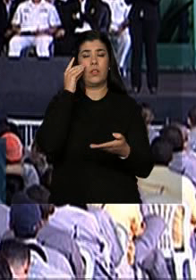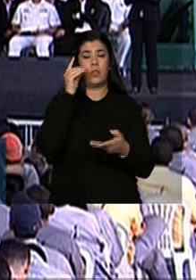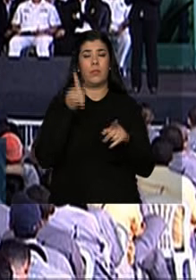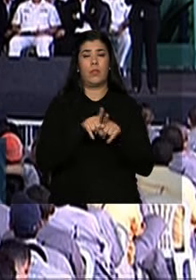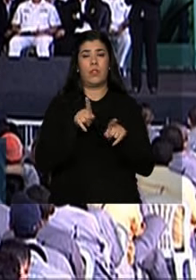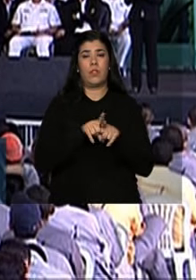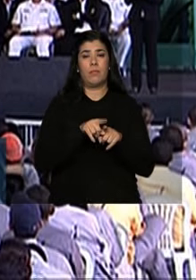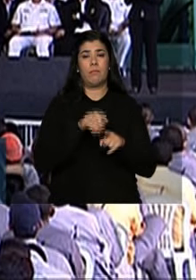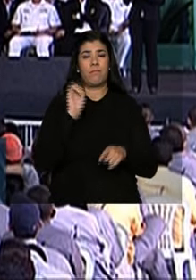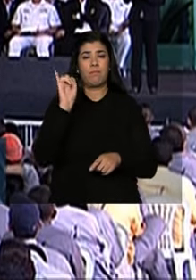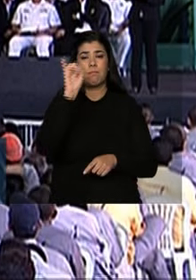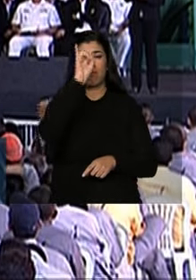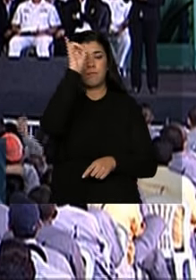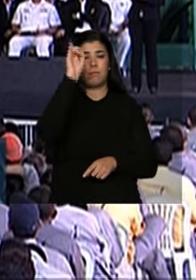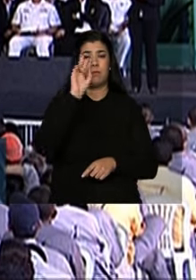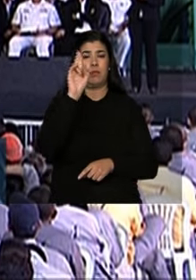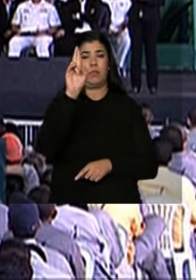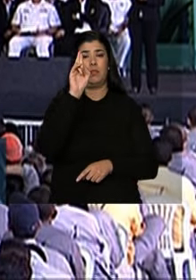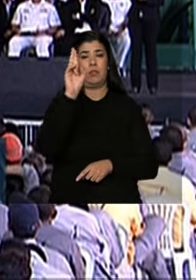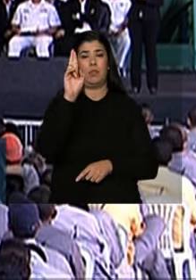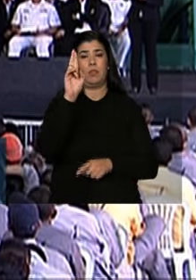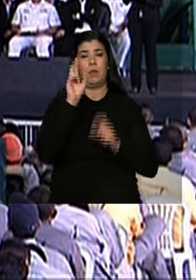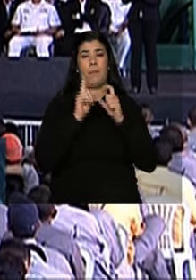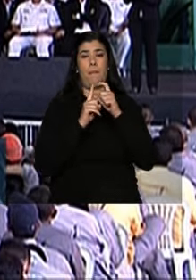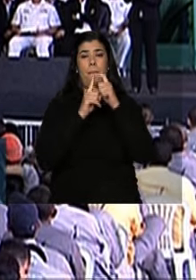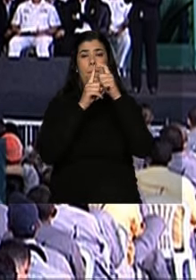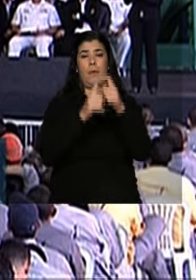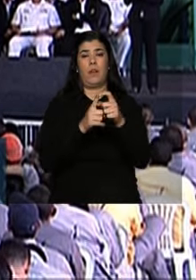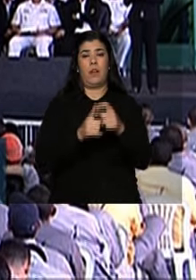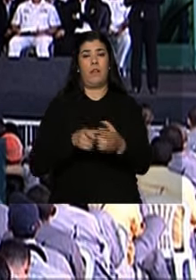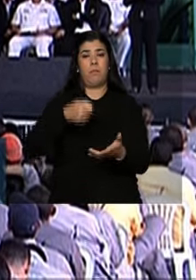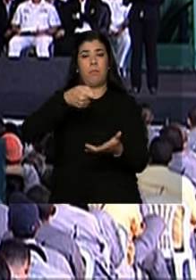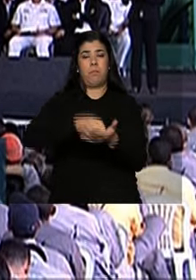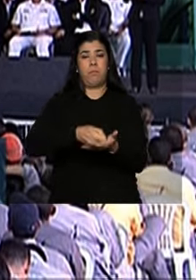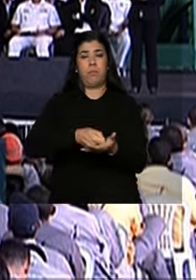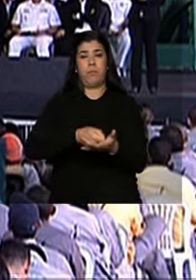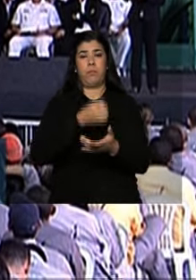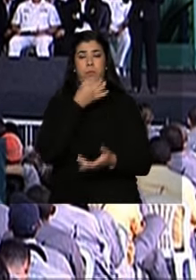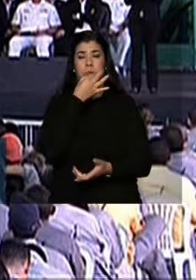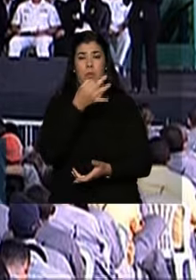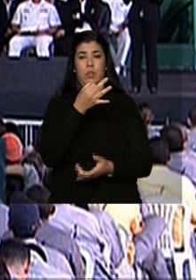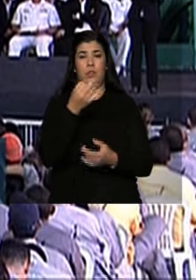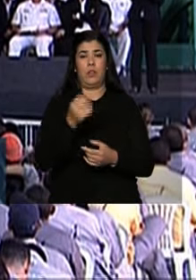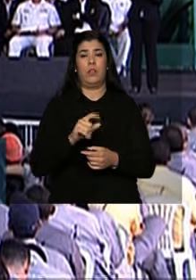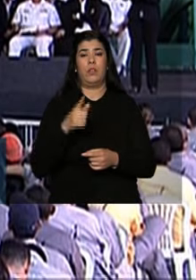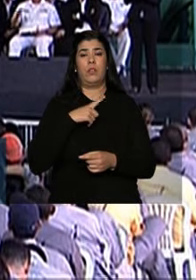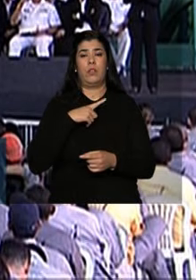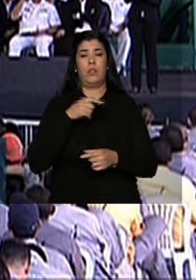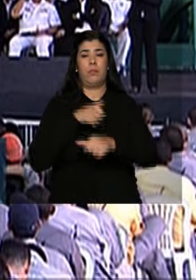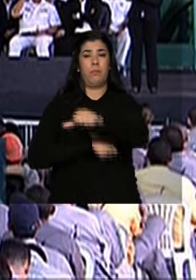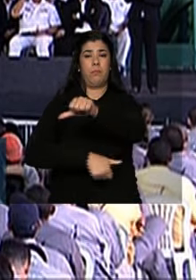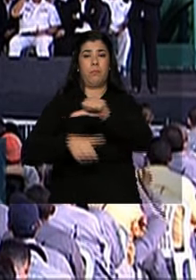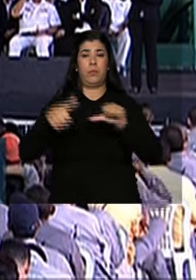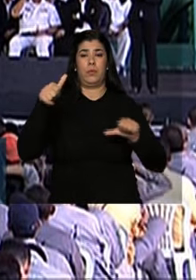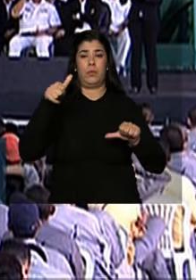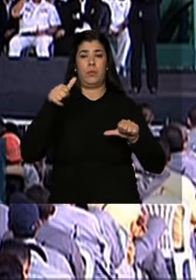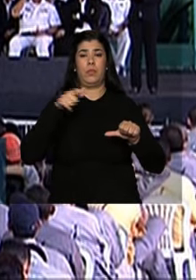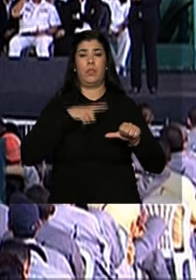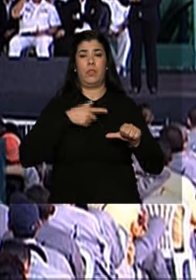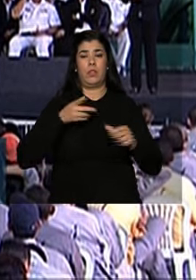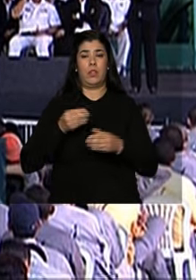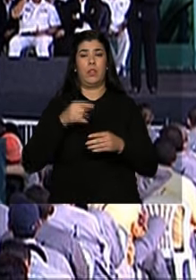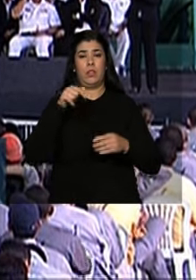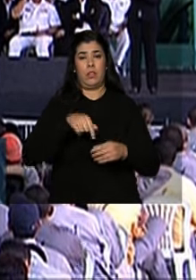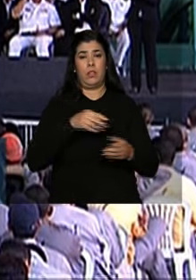a decisiva palavra e posição que trouxe de lá até aqui e que haverá de